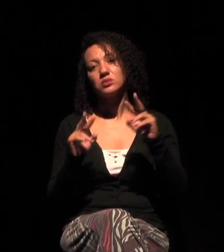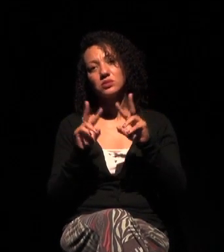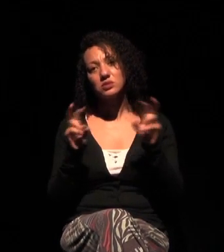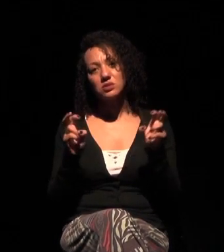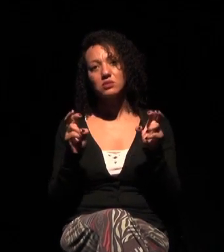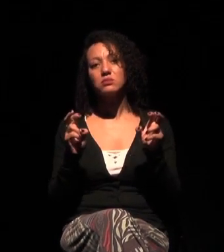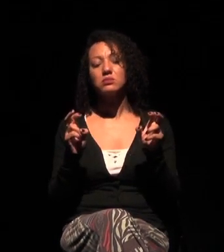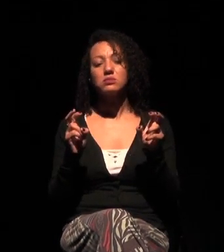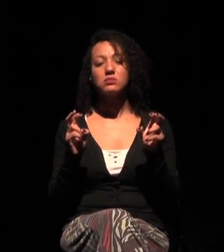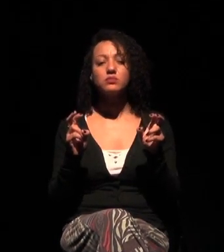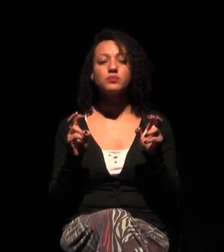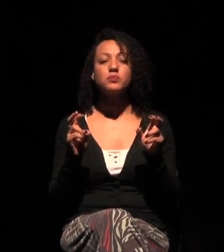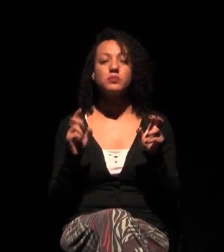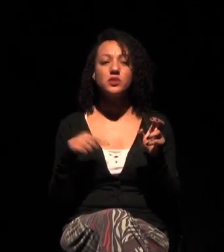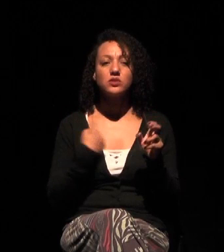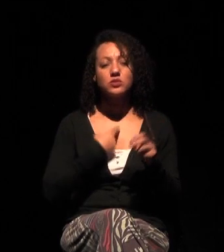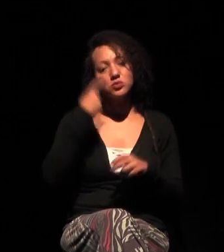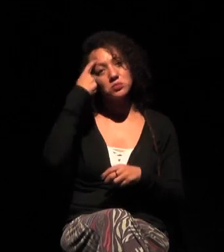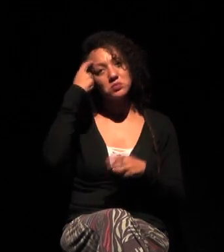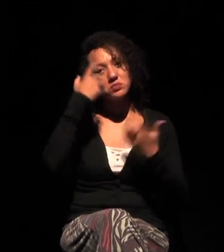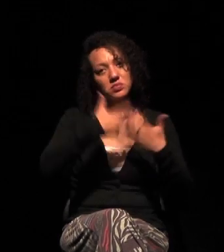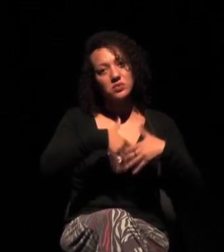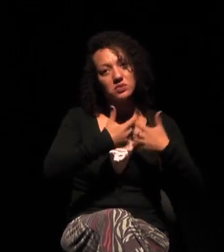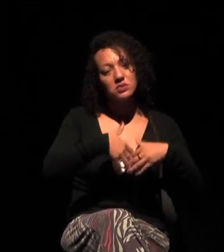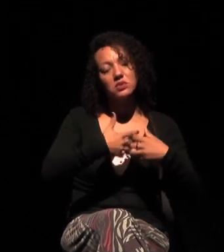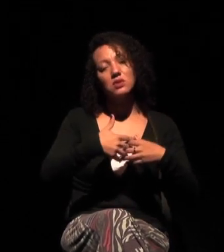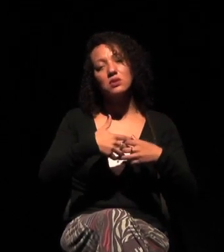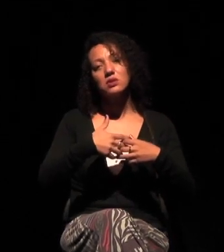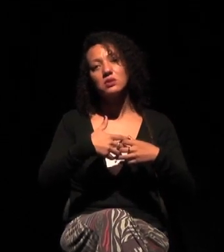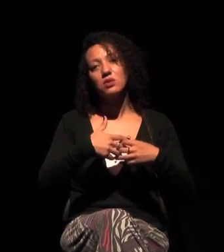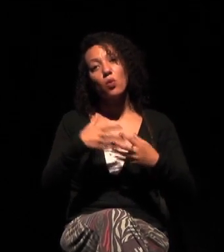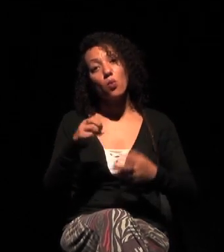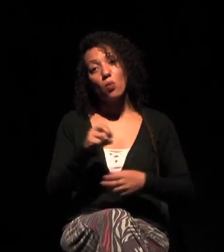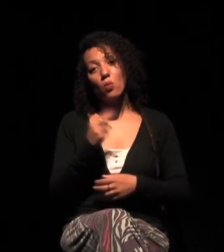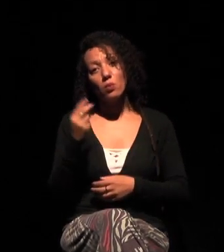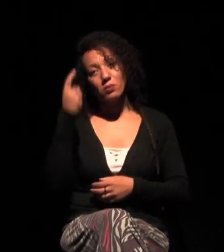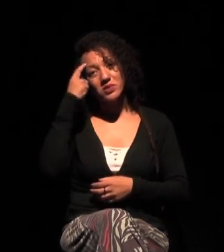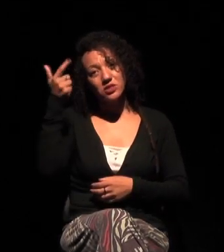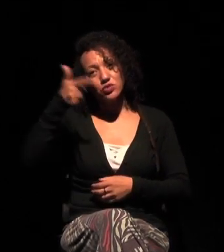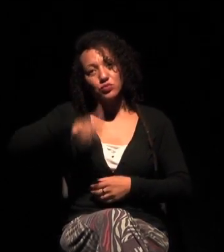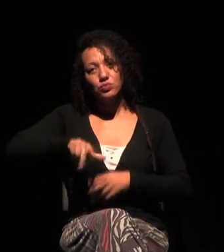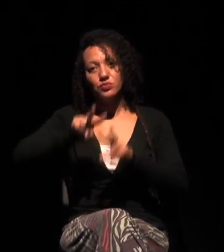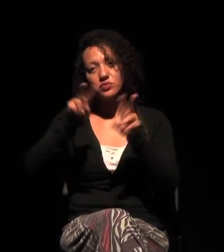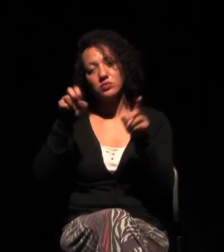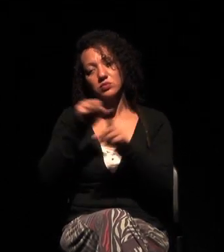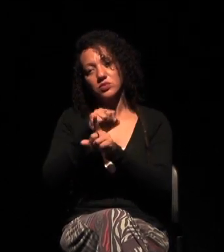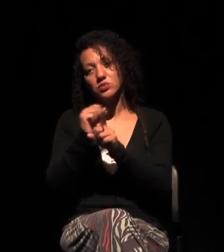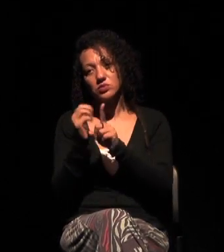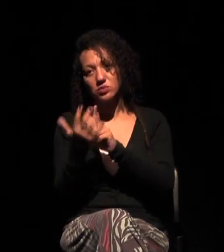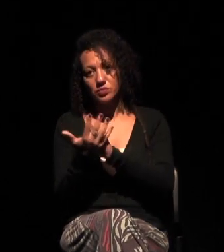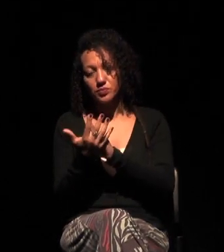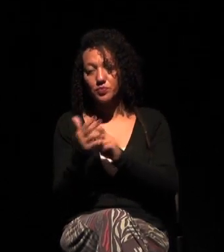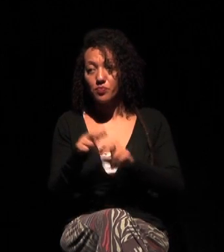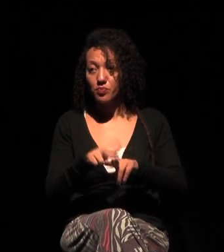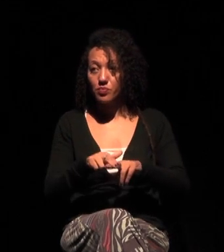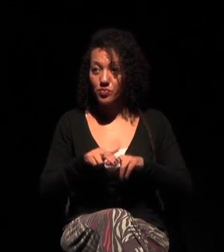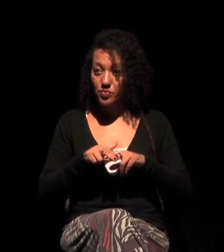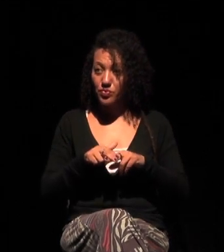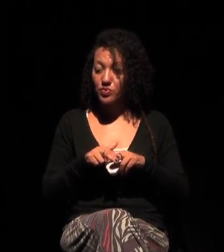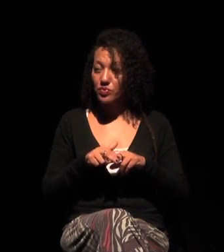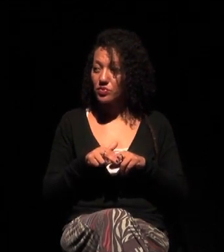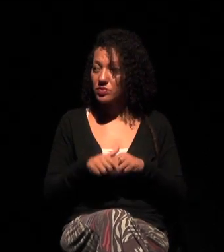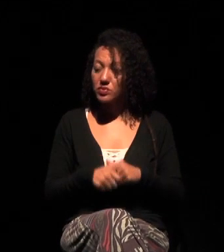justamente repensar ou pensar a cirurgia portanto eu diria muito rapidamente que chegava enredo do